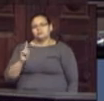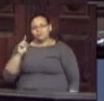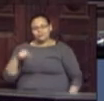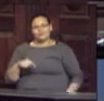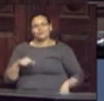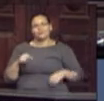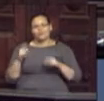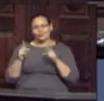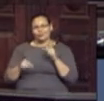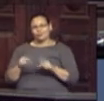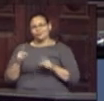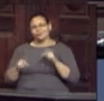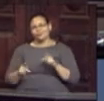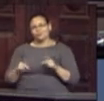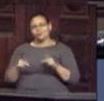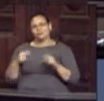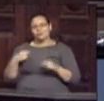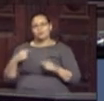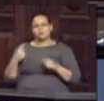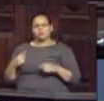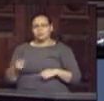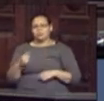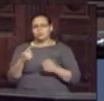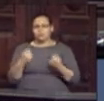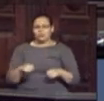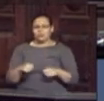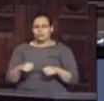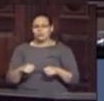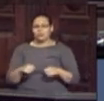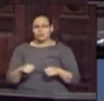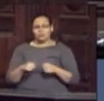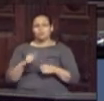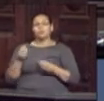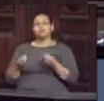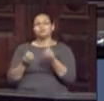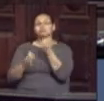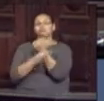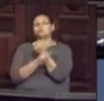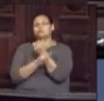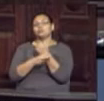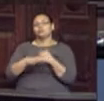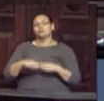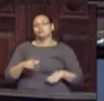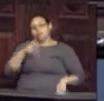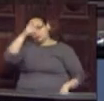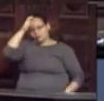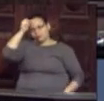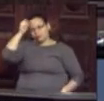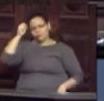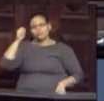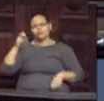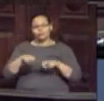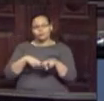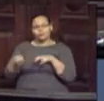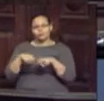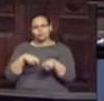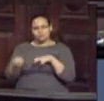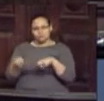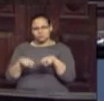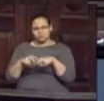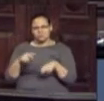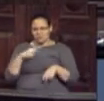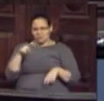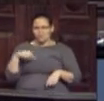pouco mais longe, mas dá para ir. E a questão da segurança pública, e da mobilidade urbana, e o transporte? Isso foi levado em conta, doutor